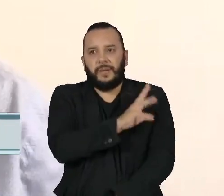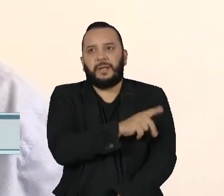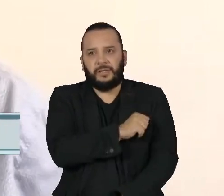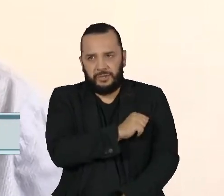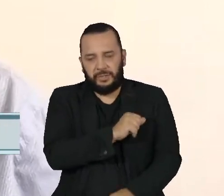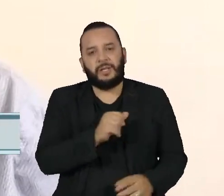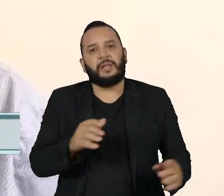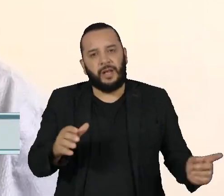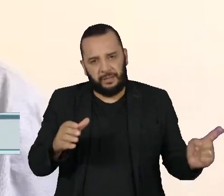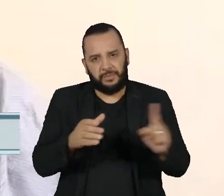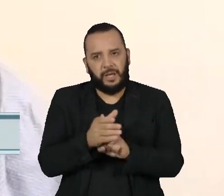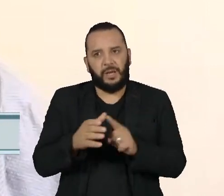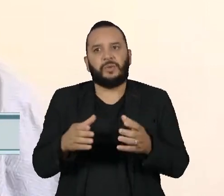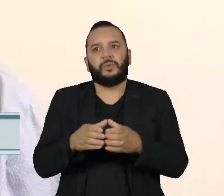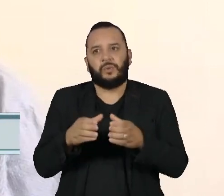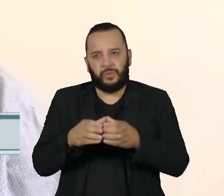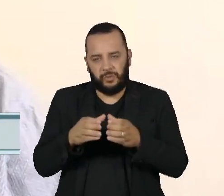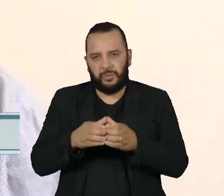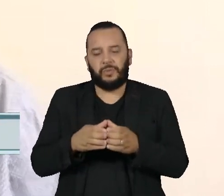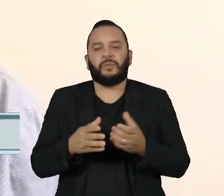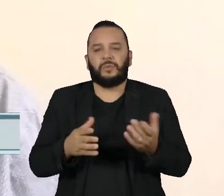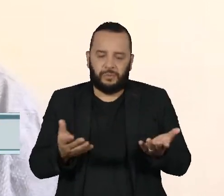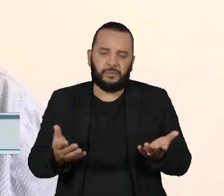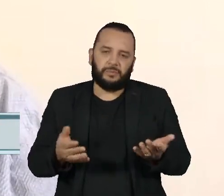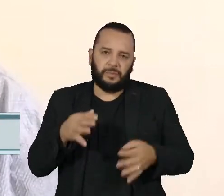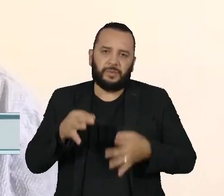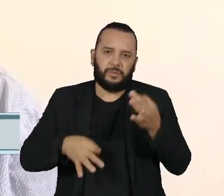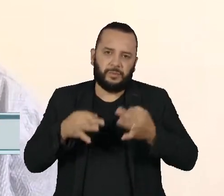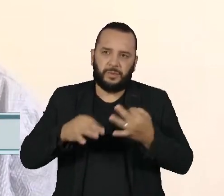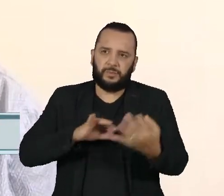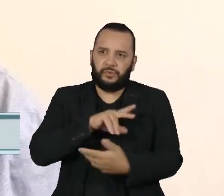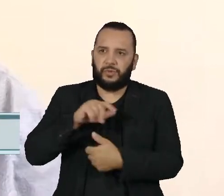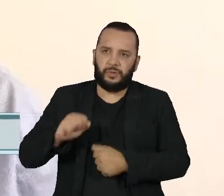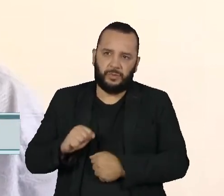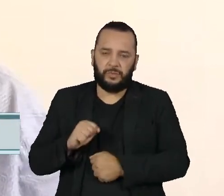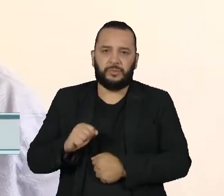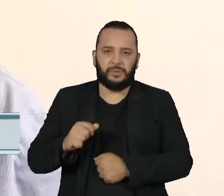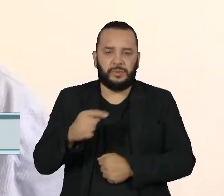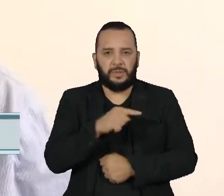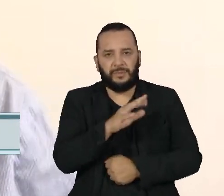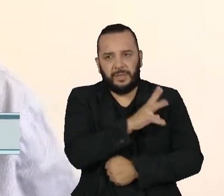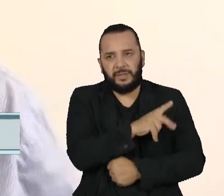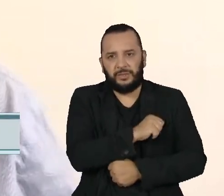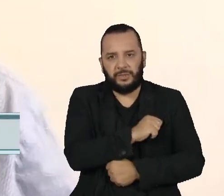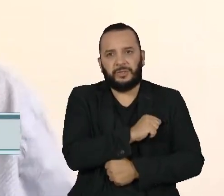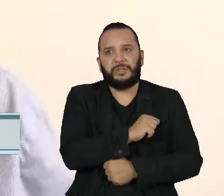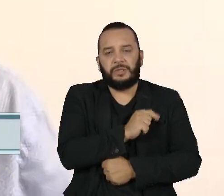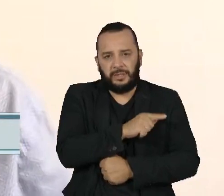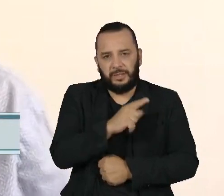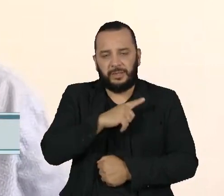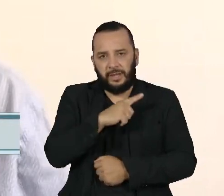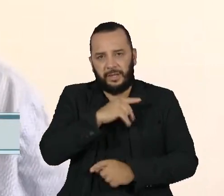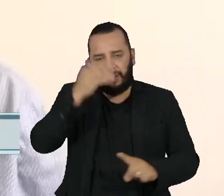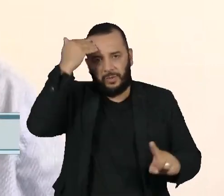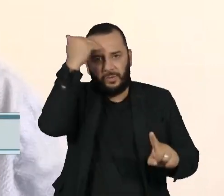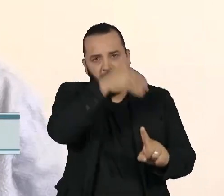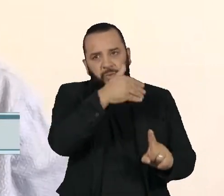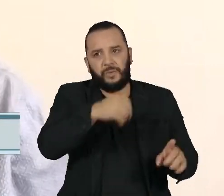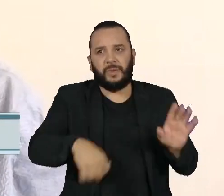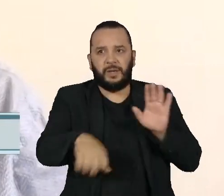parte, é importante frisar isso, então ele teria competência sobre todos os crimes que